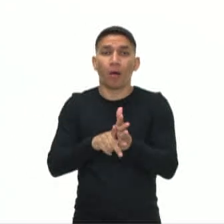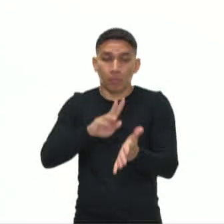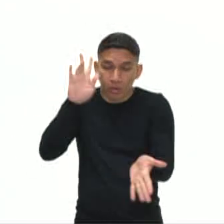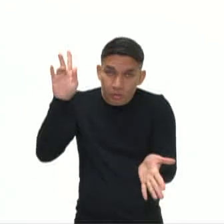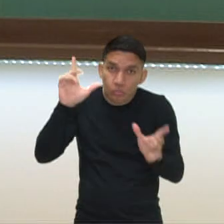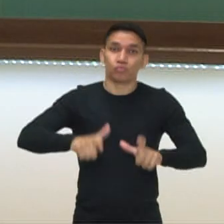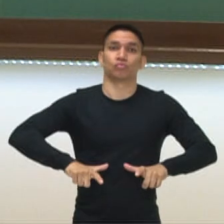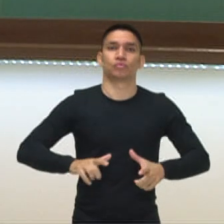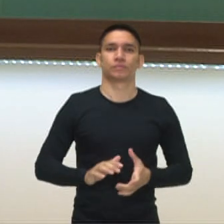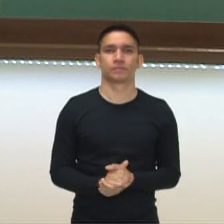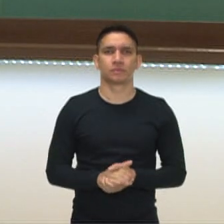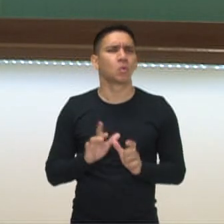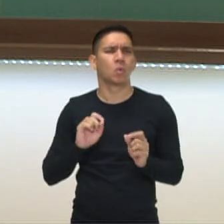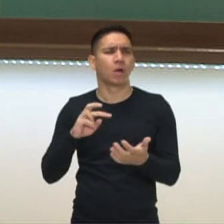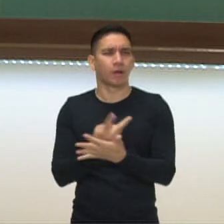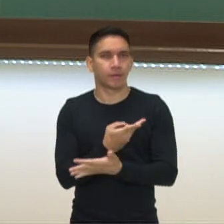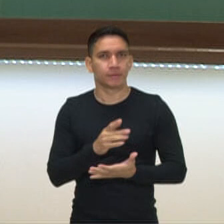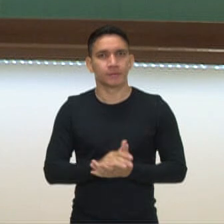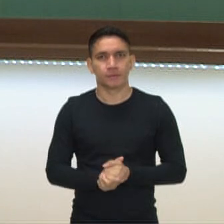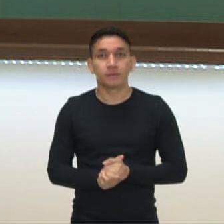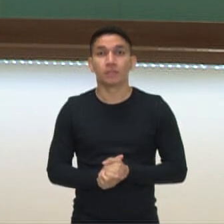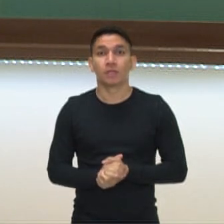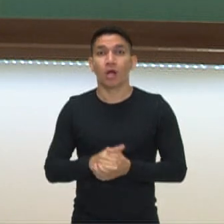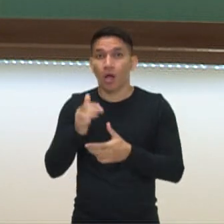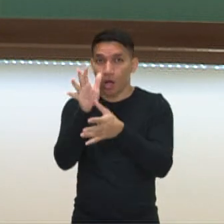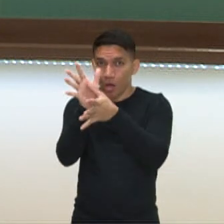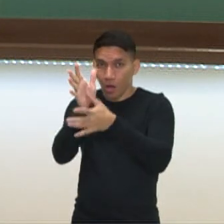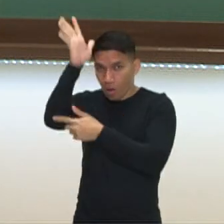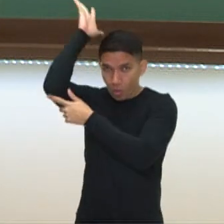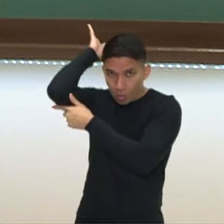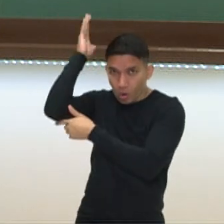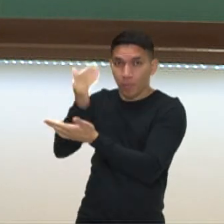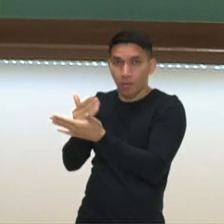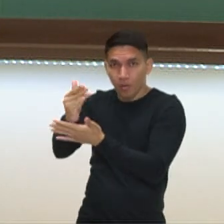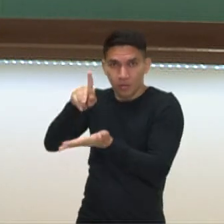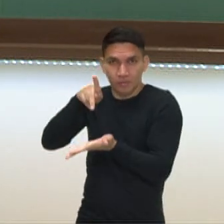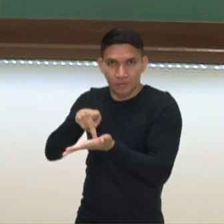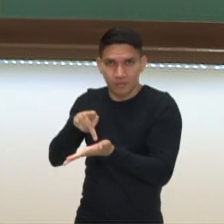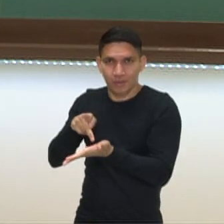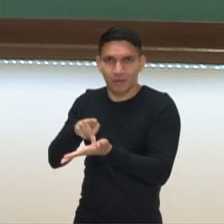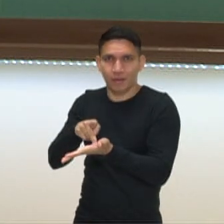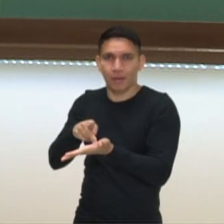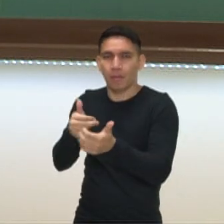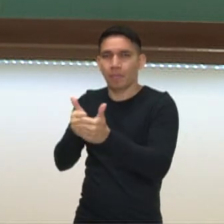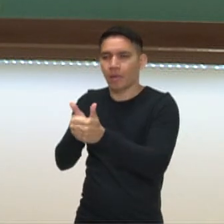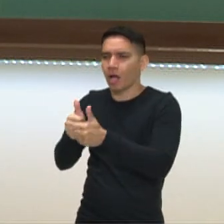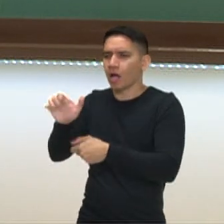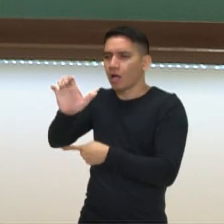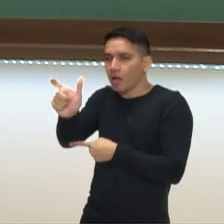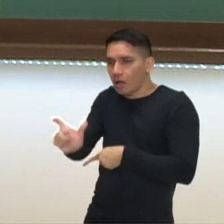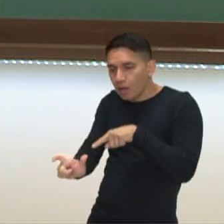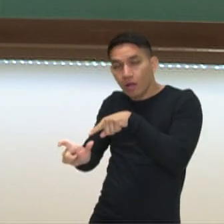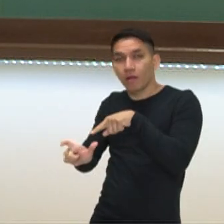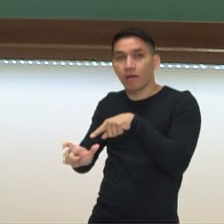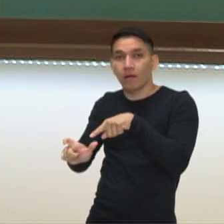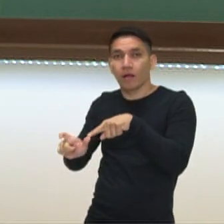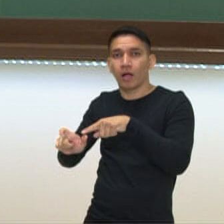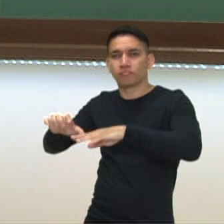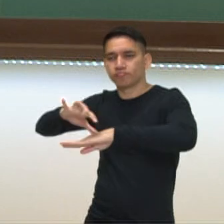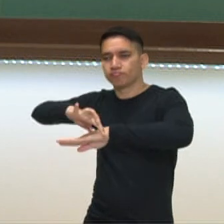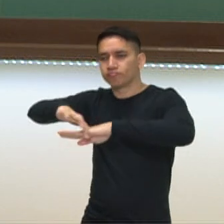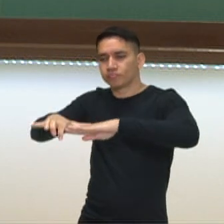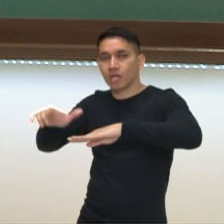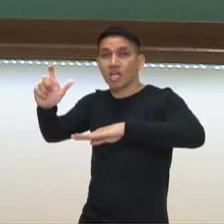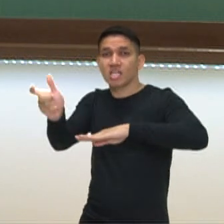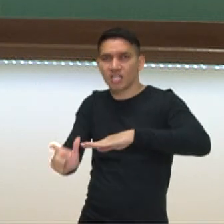próprios. O que acontece, gente? Roma, ele nasce exatamente na Península Itálica, diante daquela